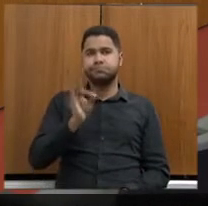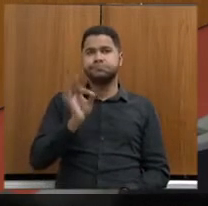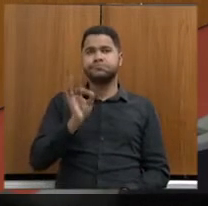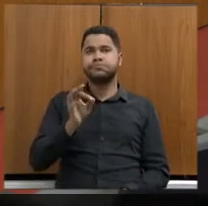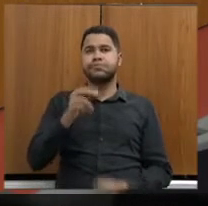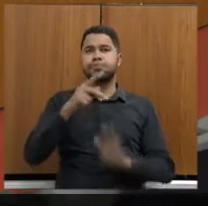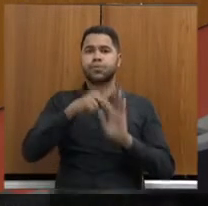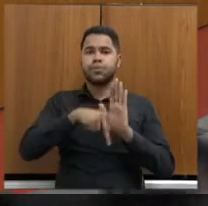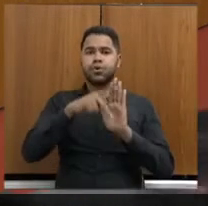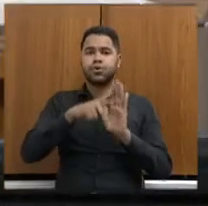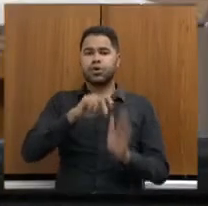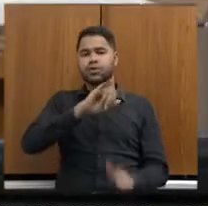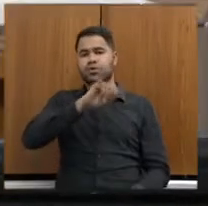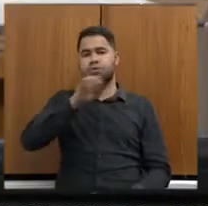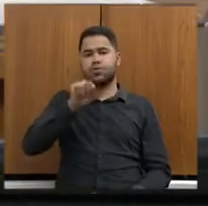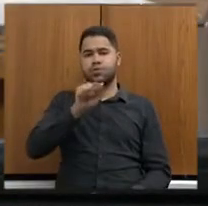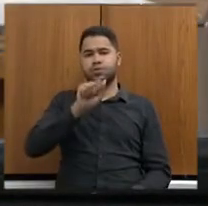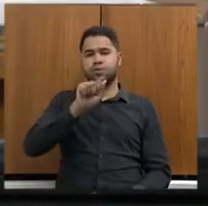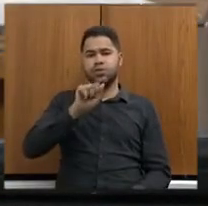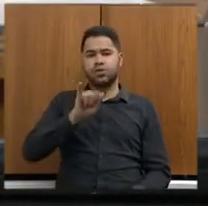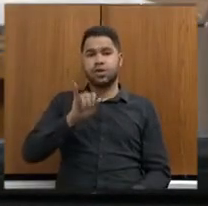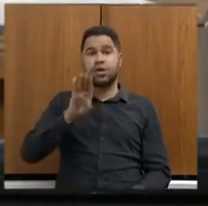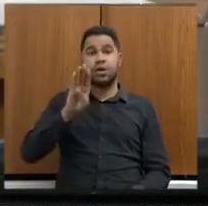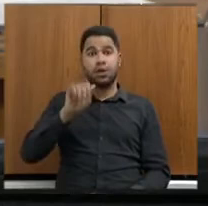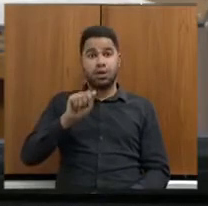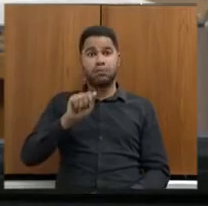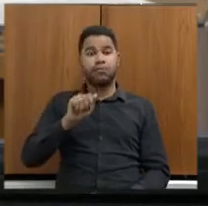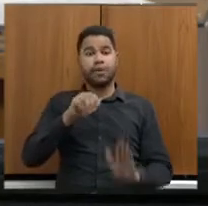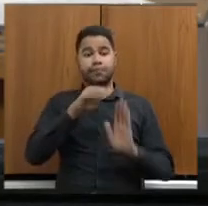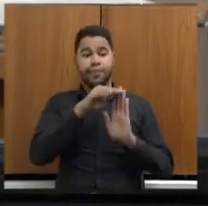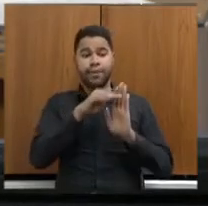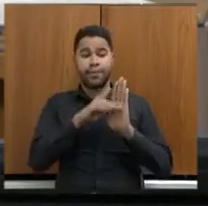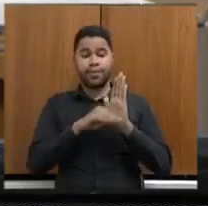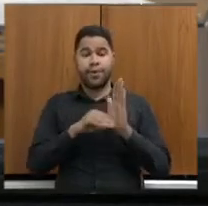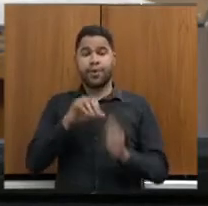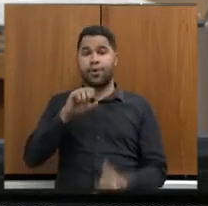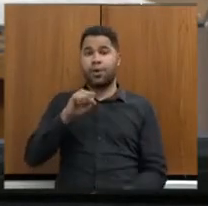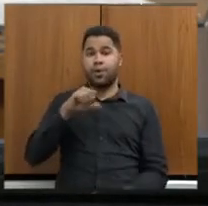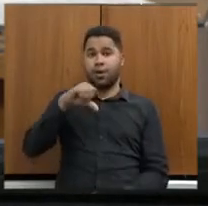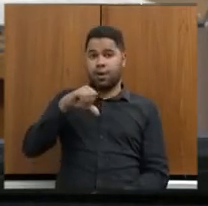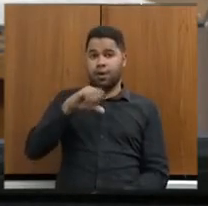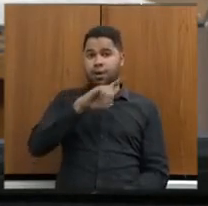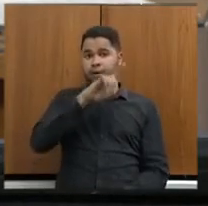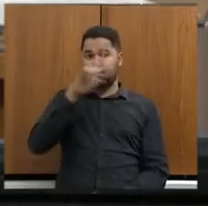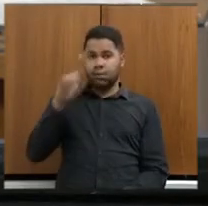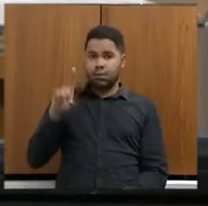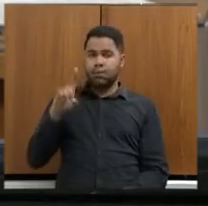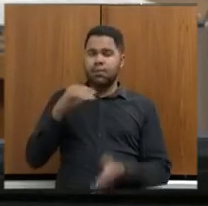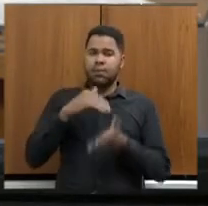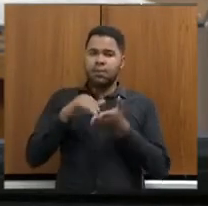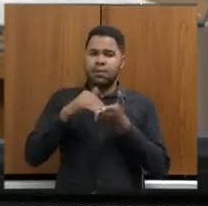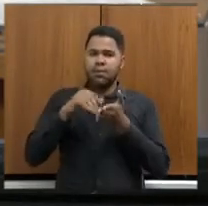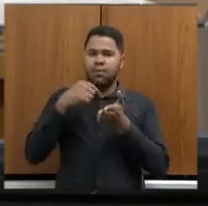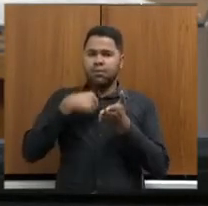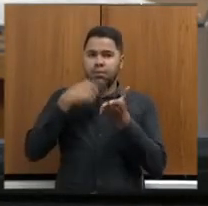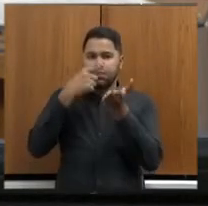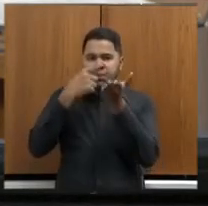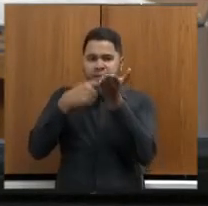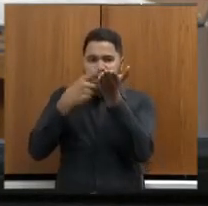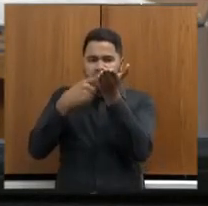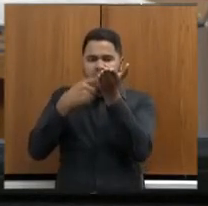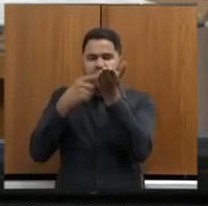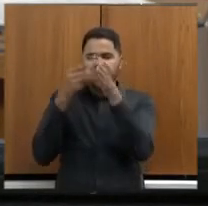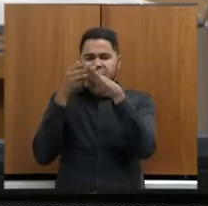questão do projeto Jaíba tá no nosso radar nesse 89 dias que nós estamos na secretaria se eu já estou agendando uma visita